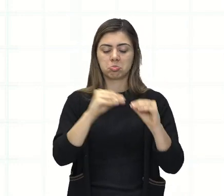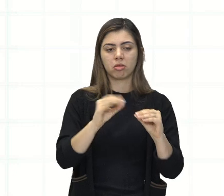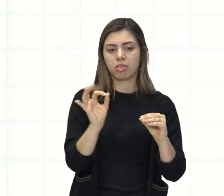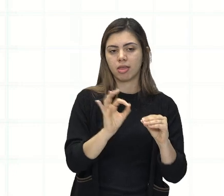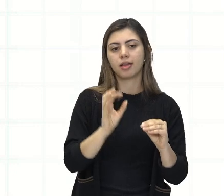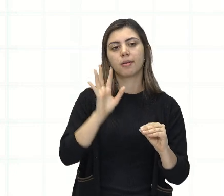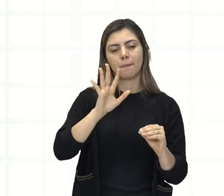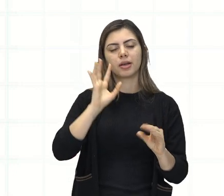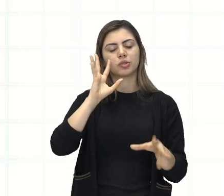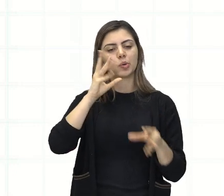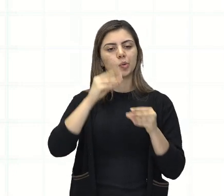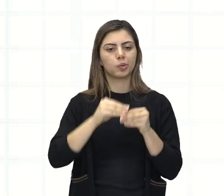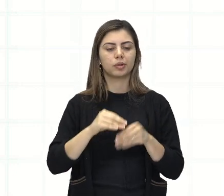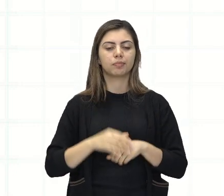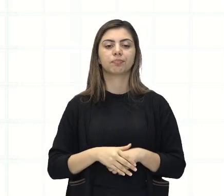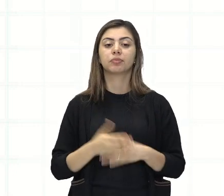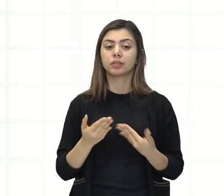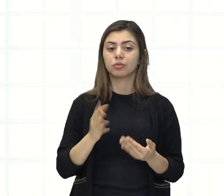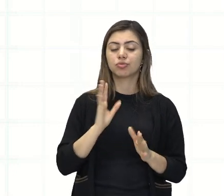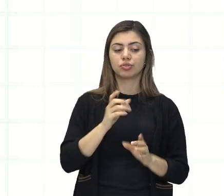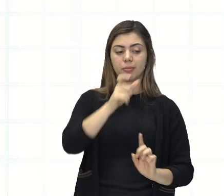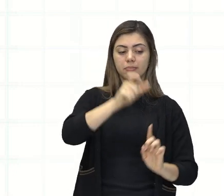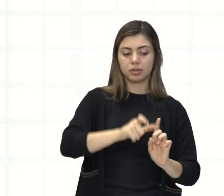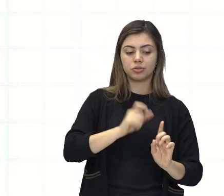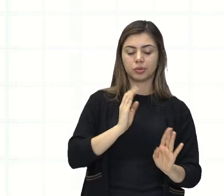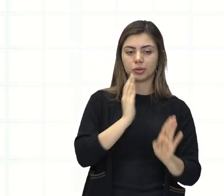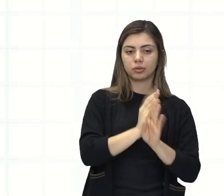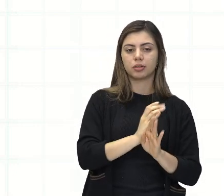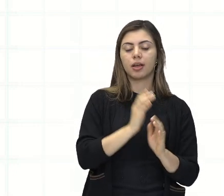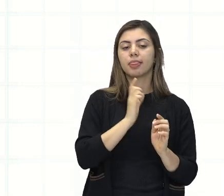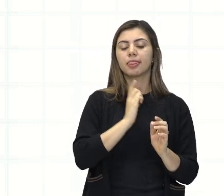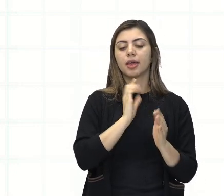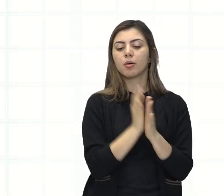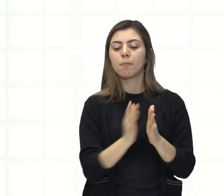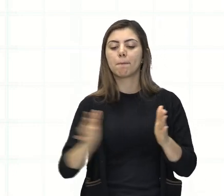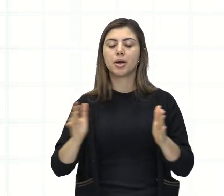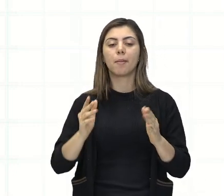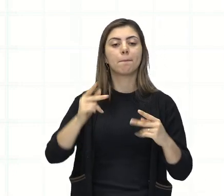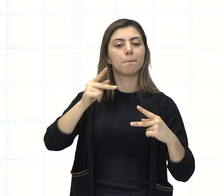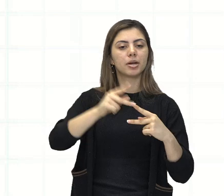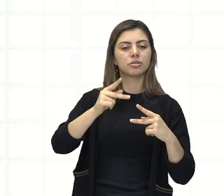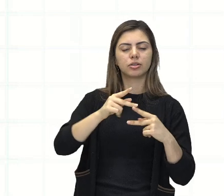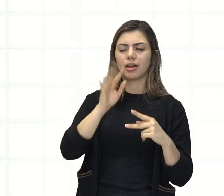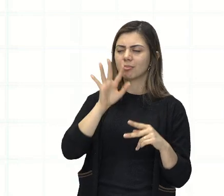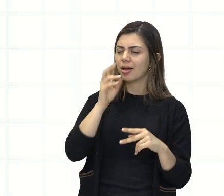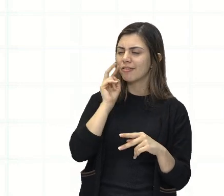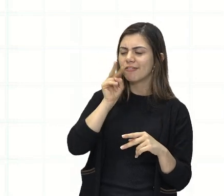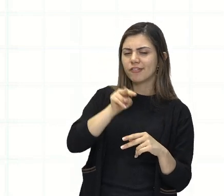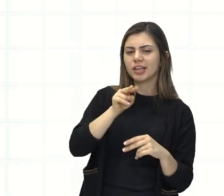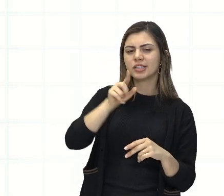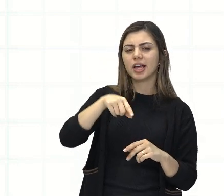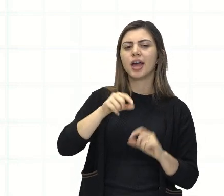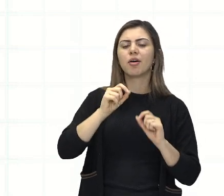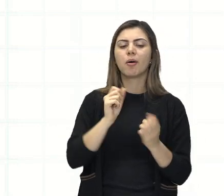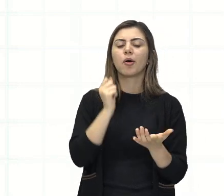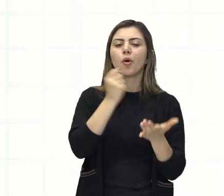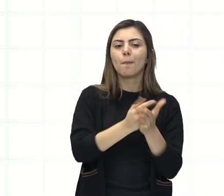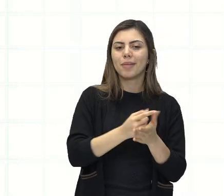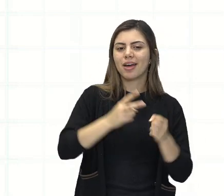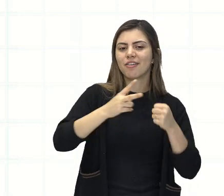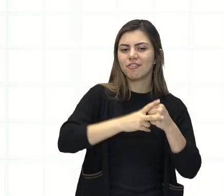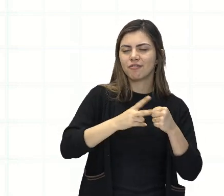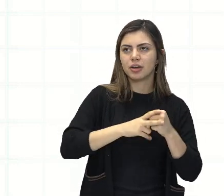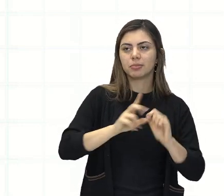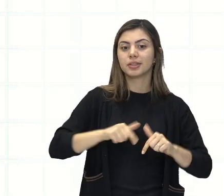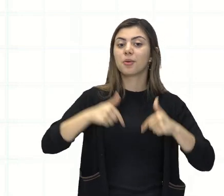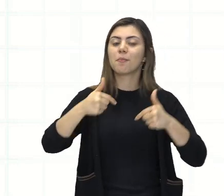comprei. Encontramos o sujeito que sobrou, predicado. Olha para o verbo, né? Uma ação, comprar. Alguém pega o